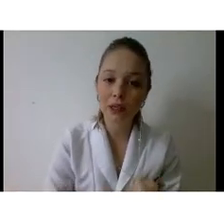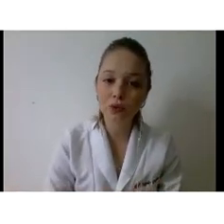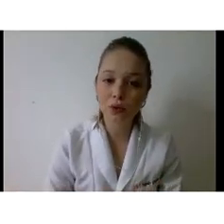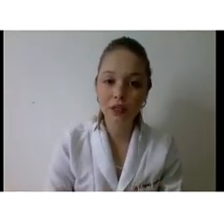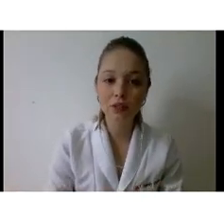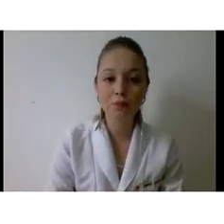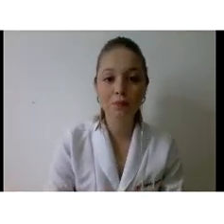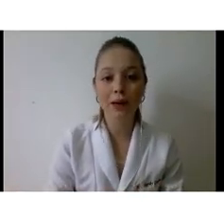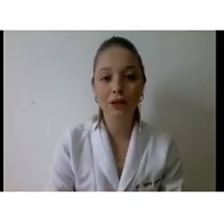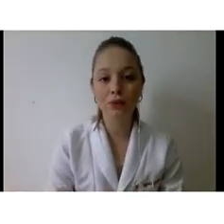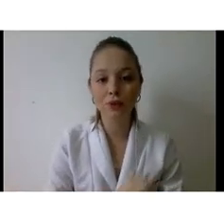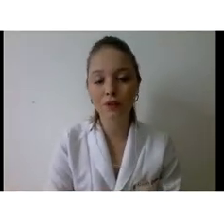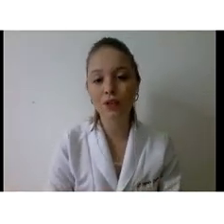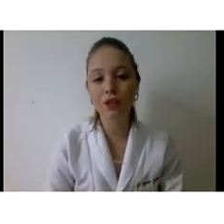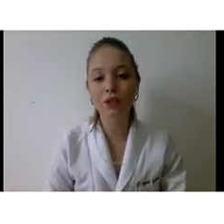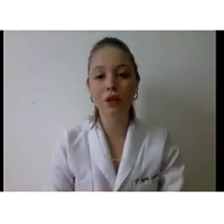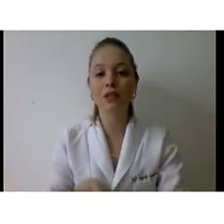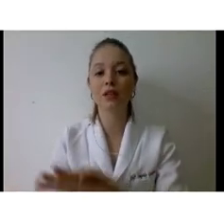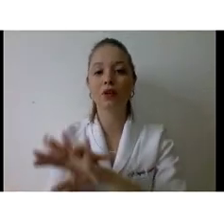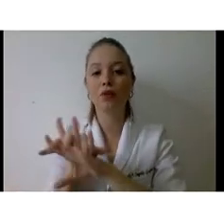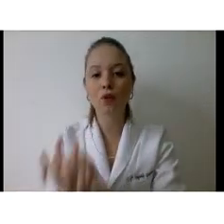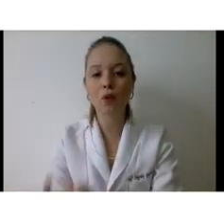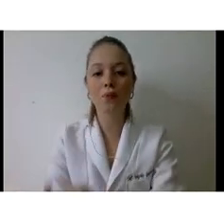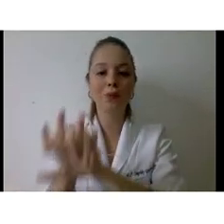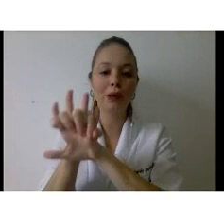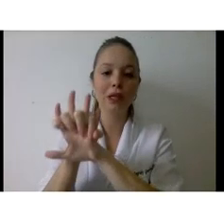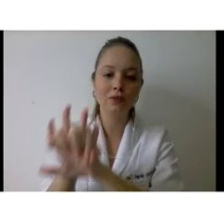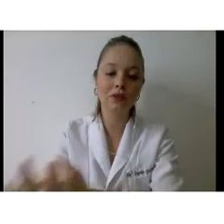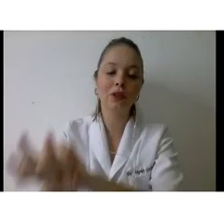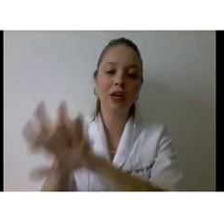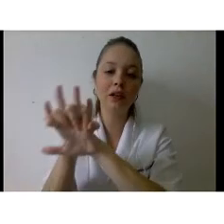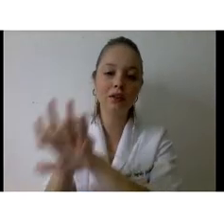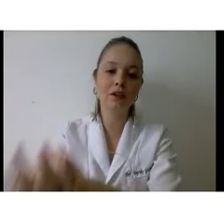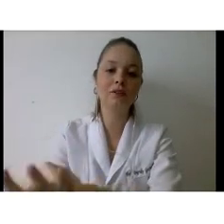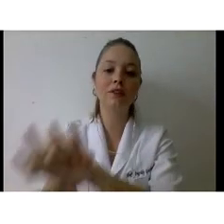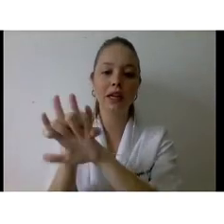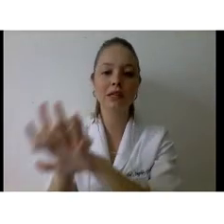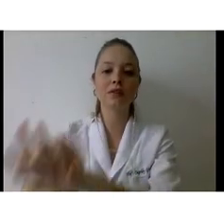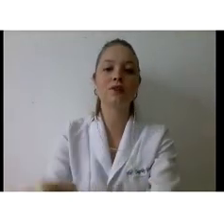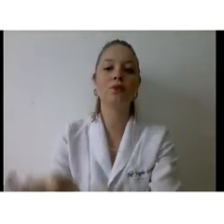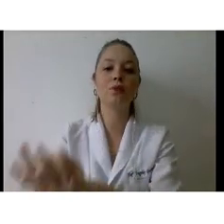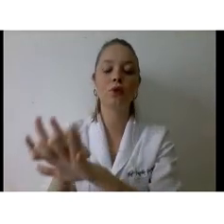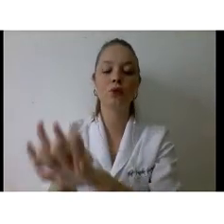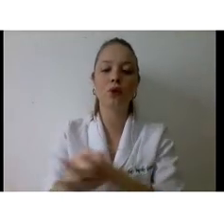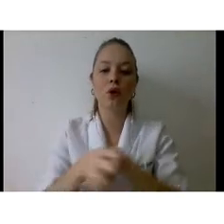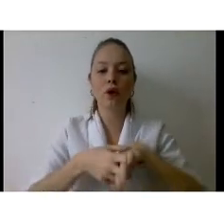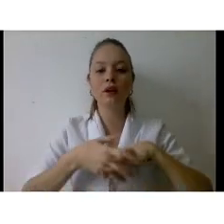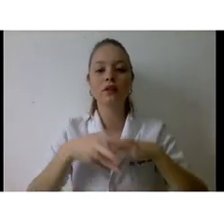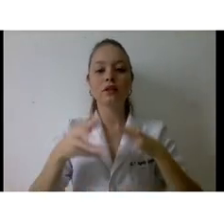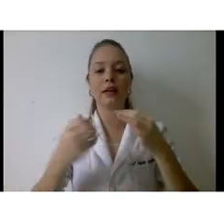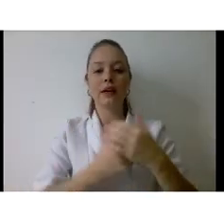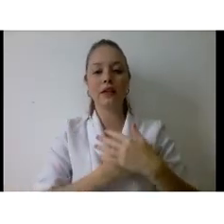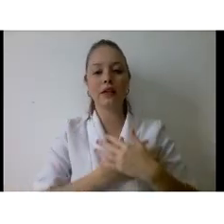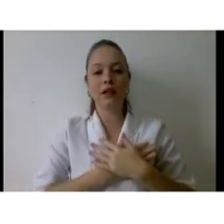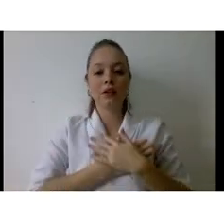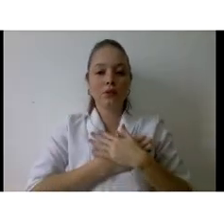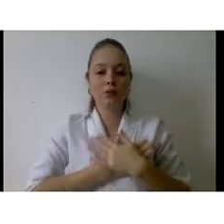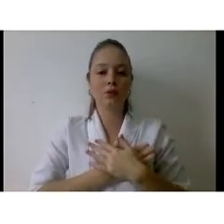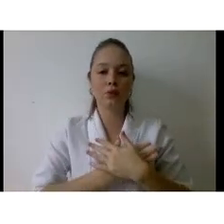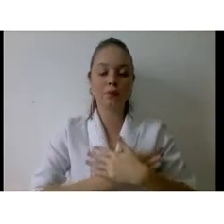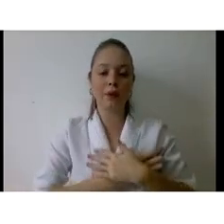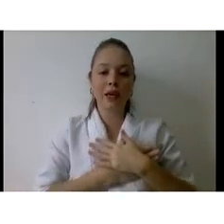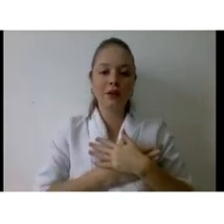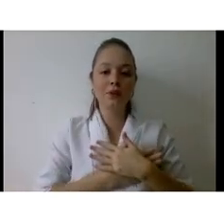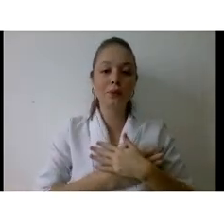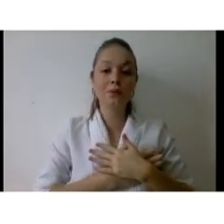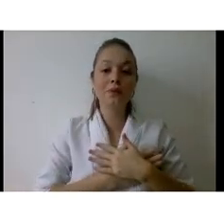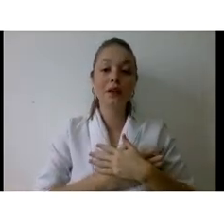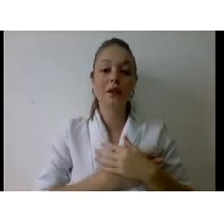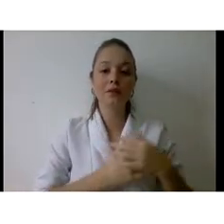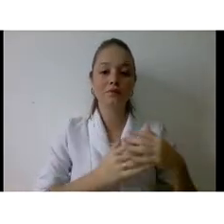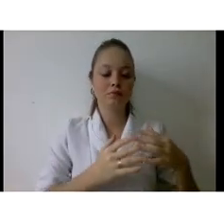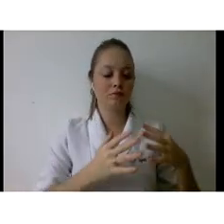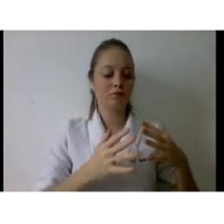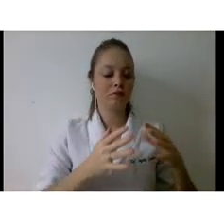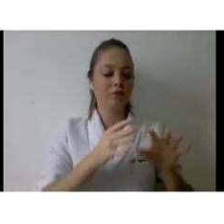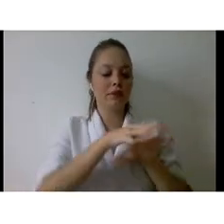30 compressões para 2 ventilações. Então, eu vou comprimir 30 vezes o tórax, né, aqui no